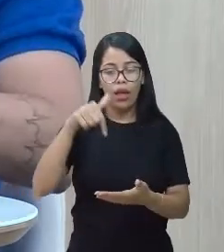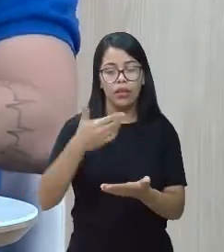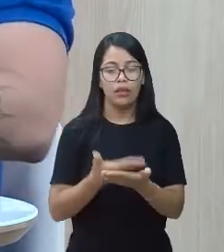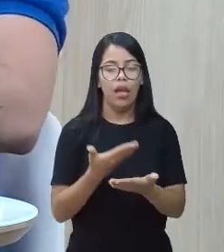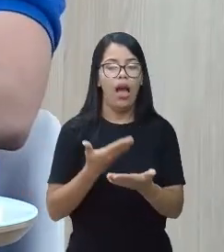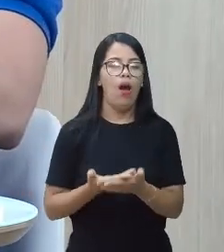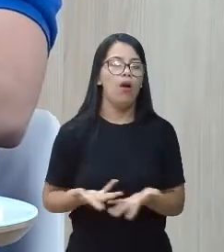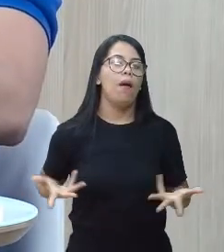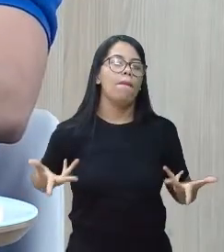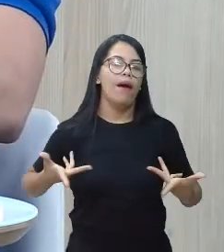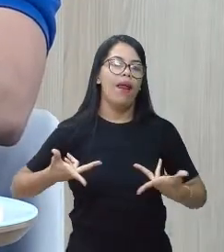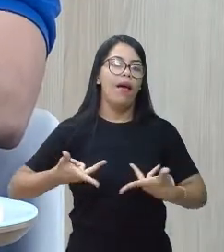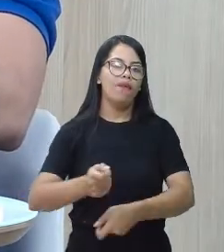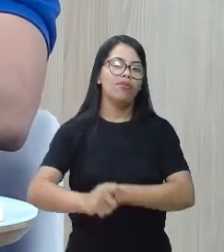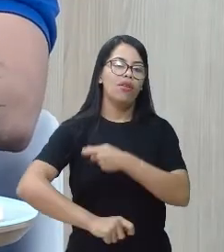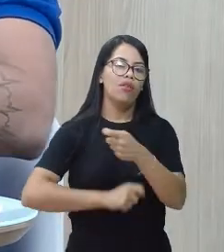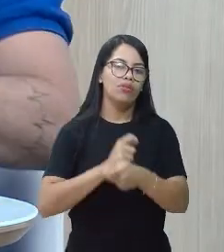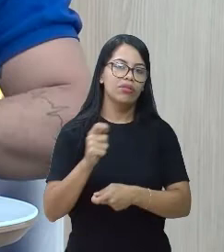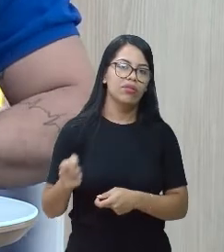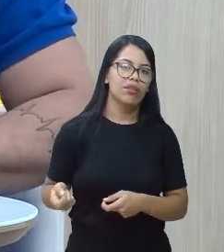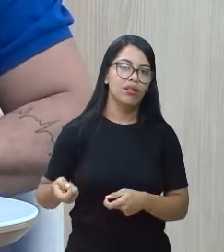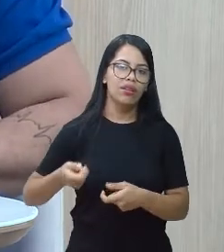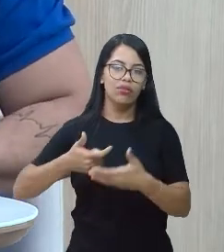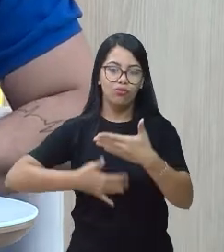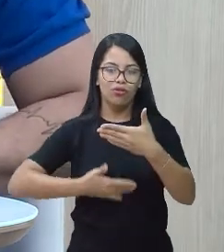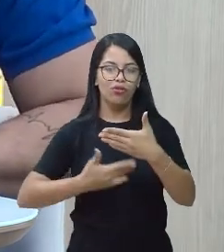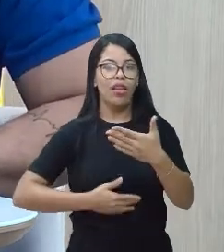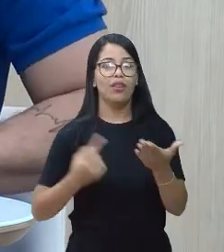pelo chat, já acabei de marcar um jogo aqui, viu?